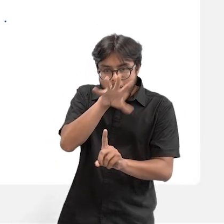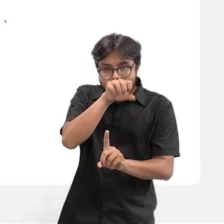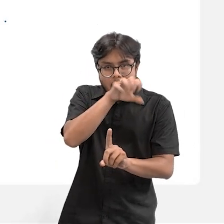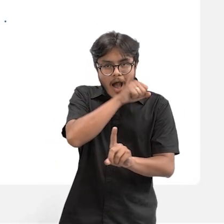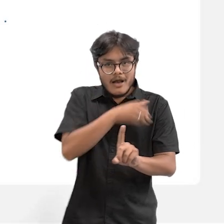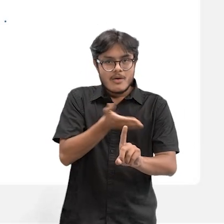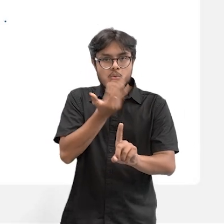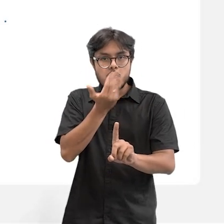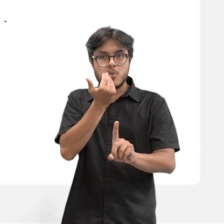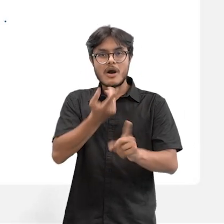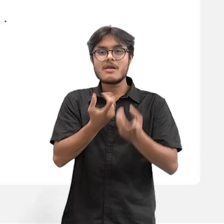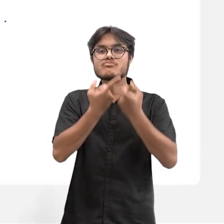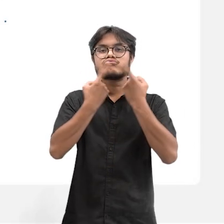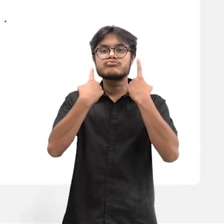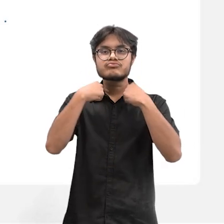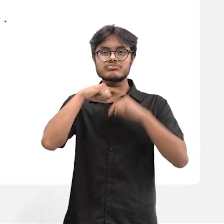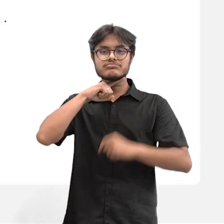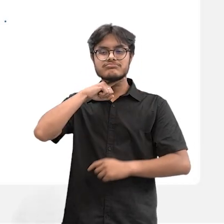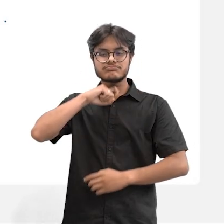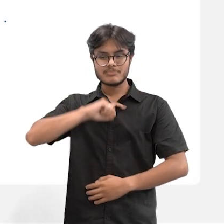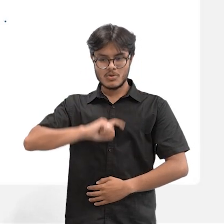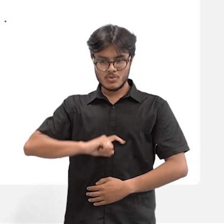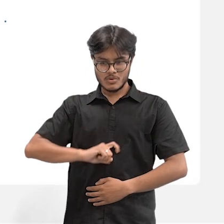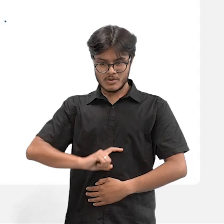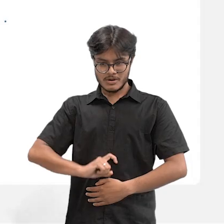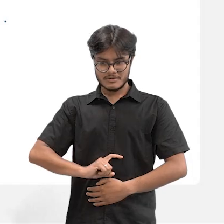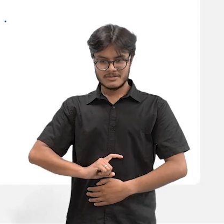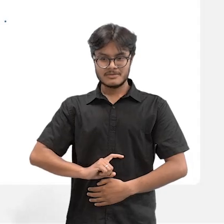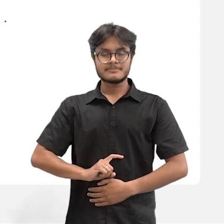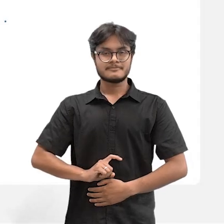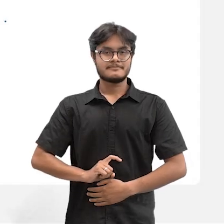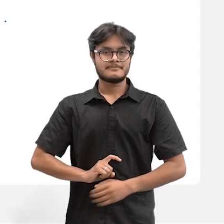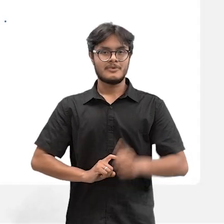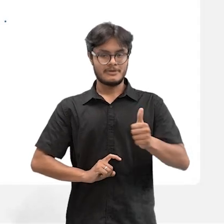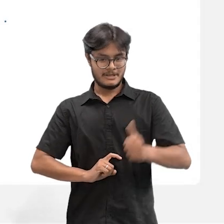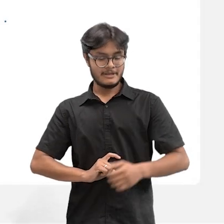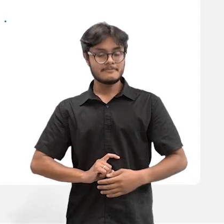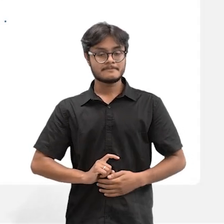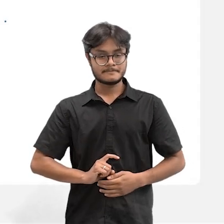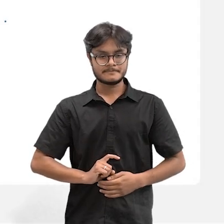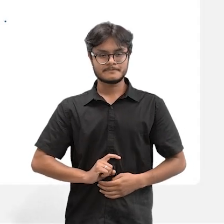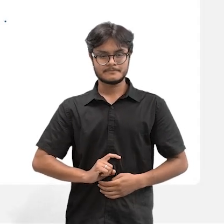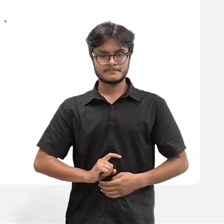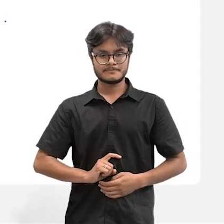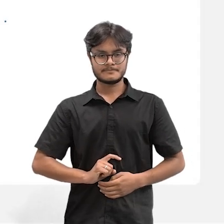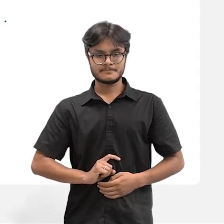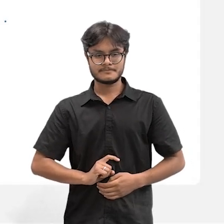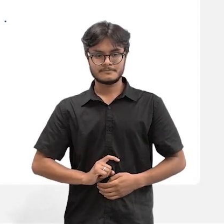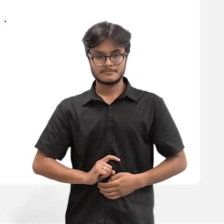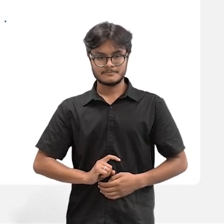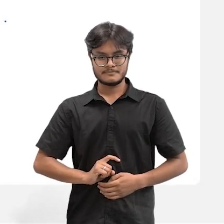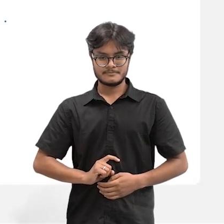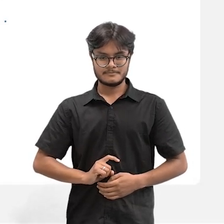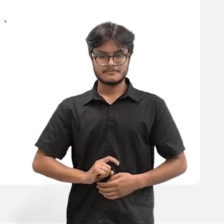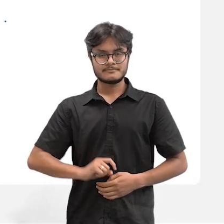vai evoluir para formas chamadas de oncosfera, que é uma larva, e depois vai virar